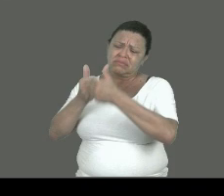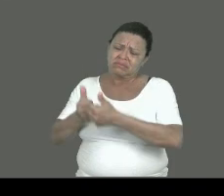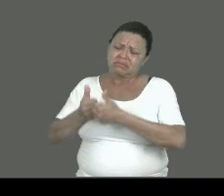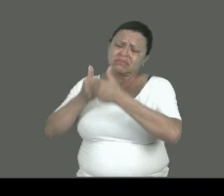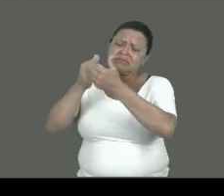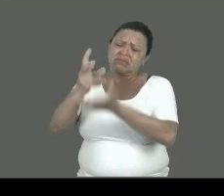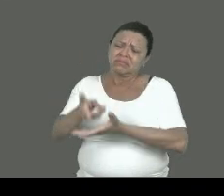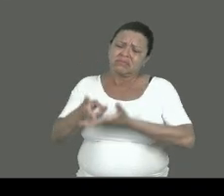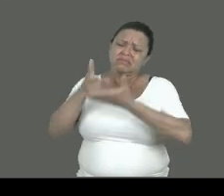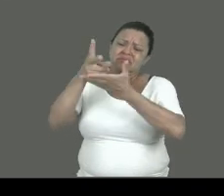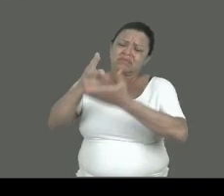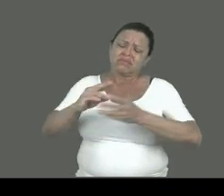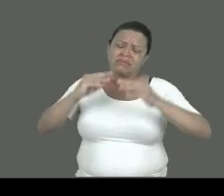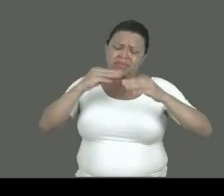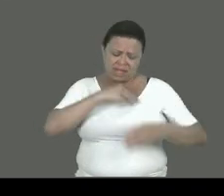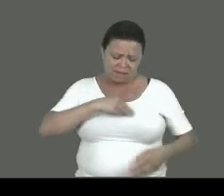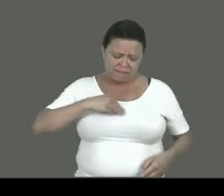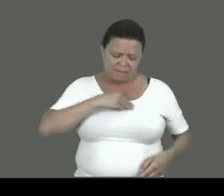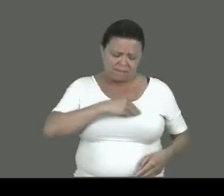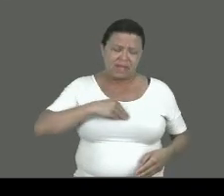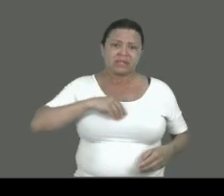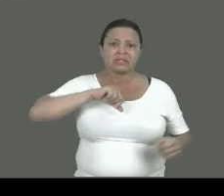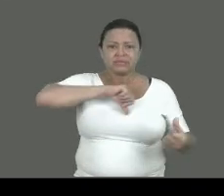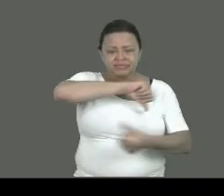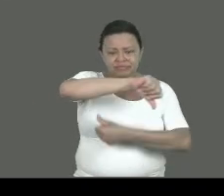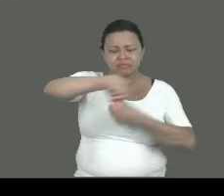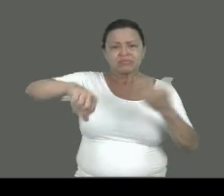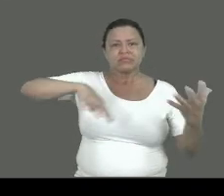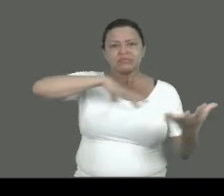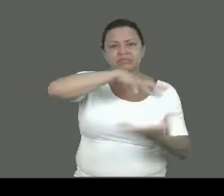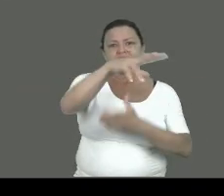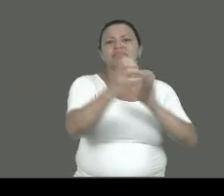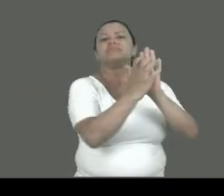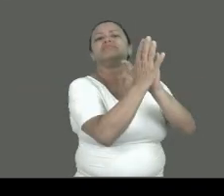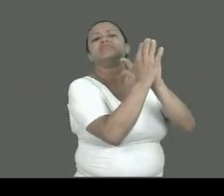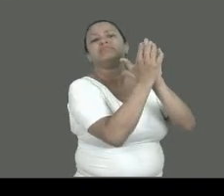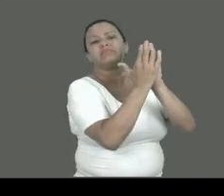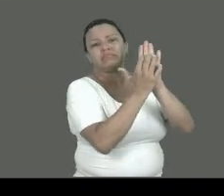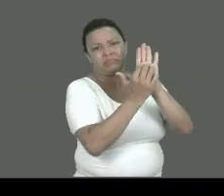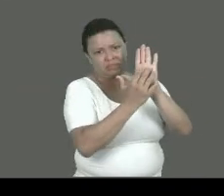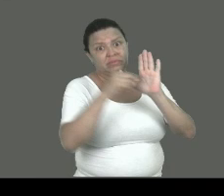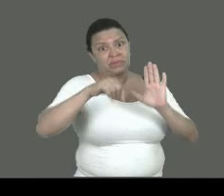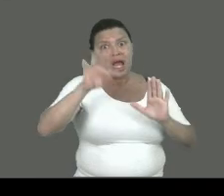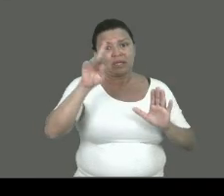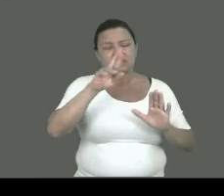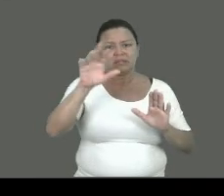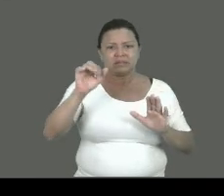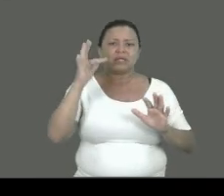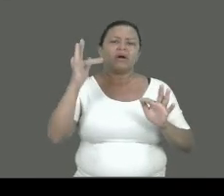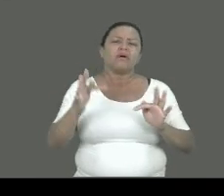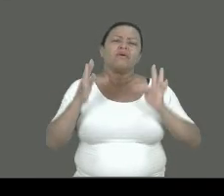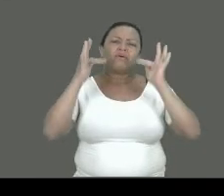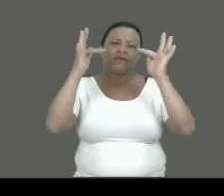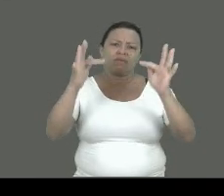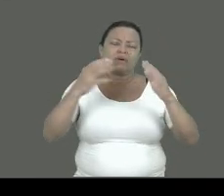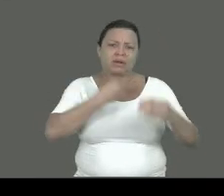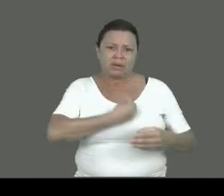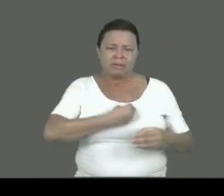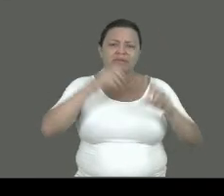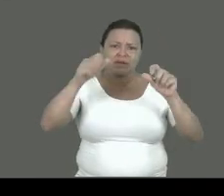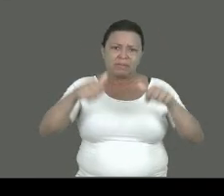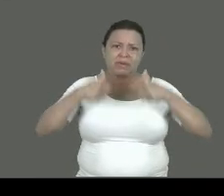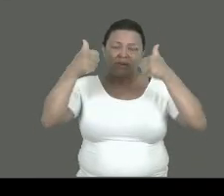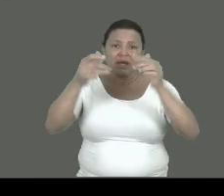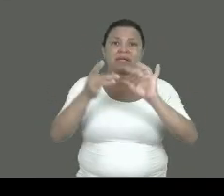a sua missão de se tornar um planeta de regeneração, onde teremos todos nós uma vida melhor. Que essa